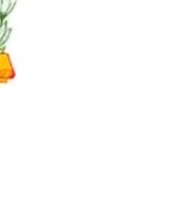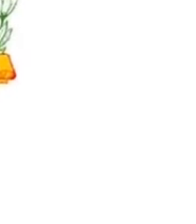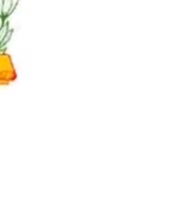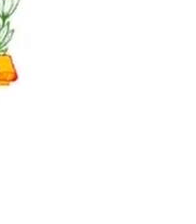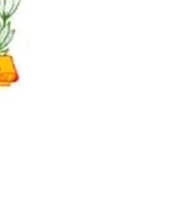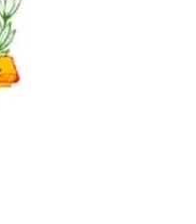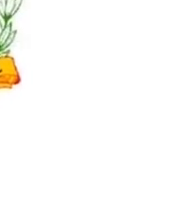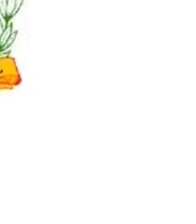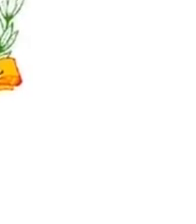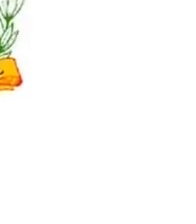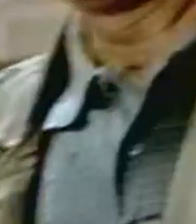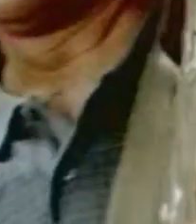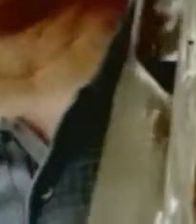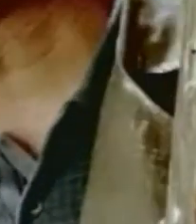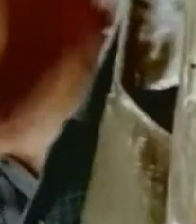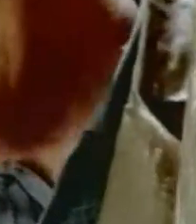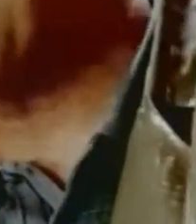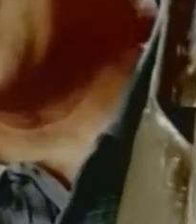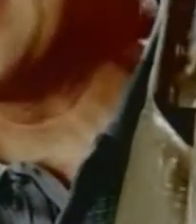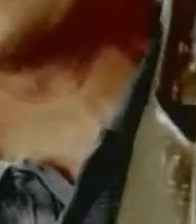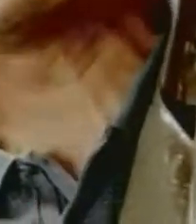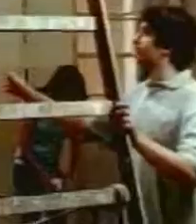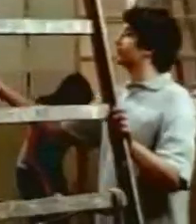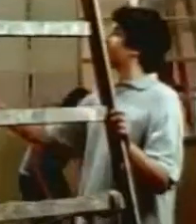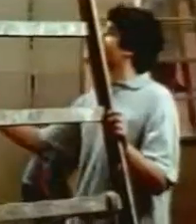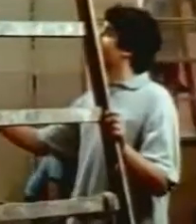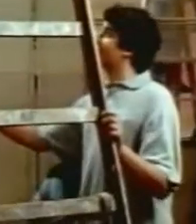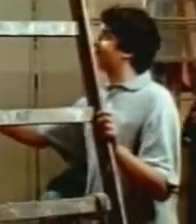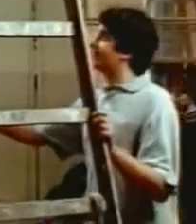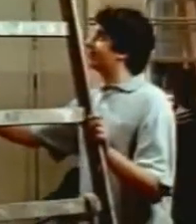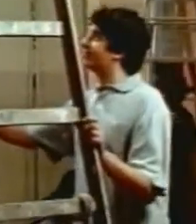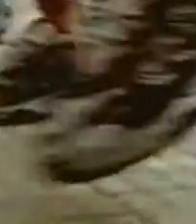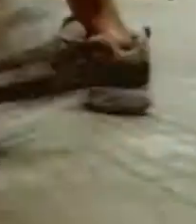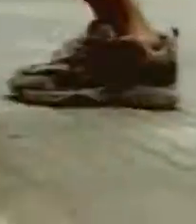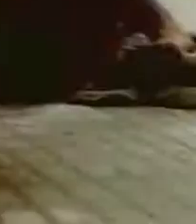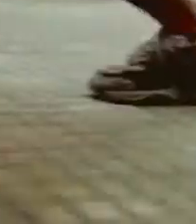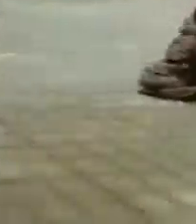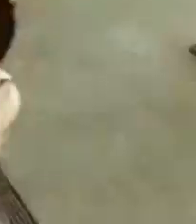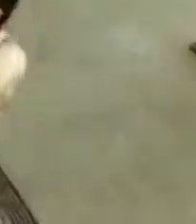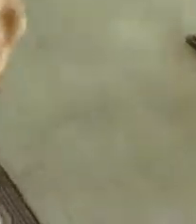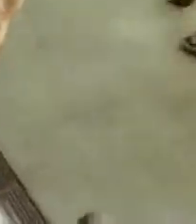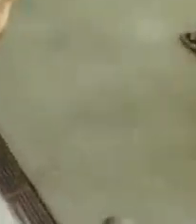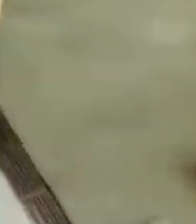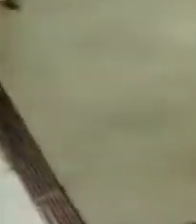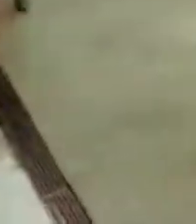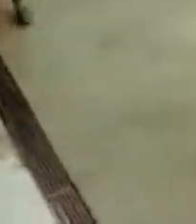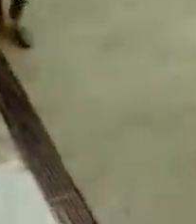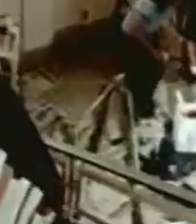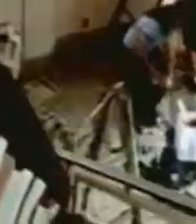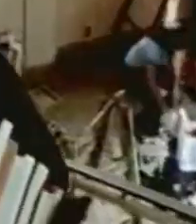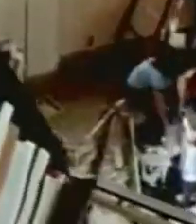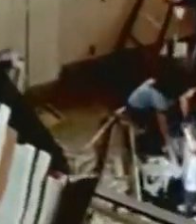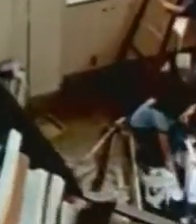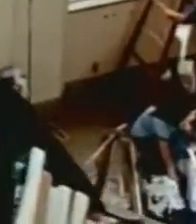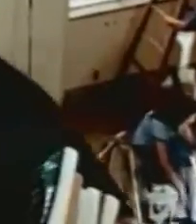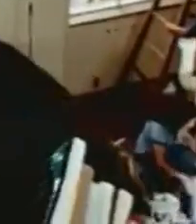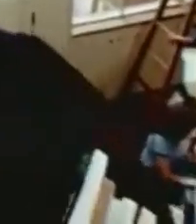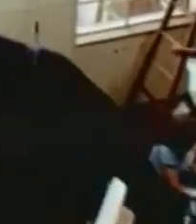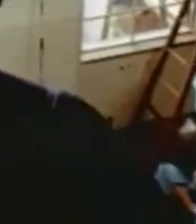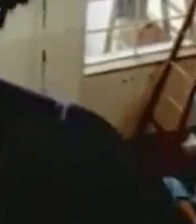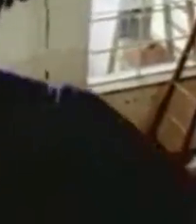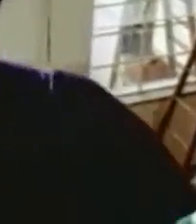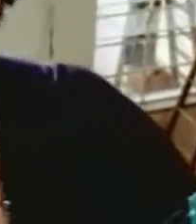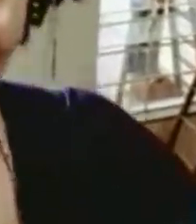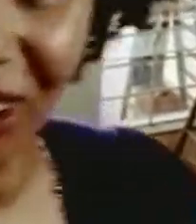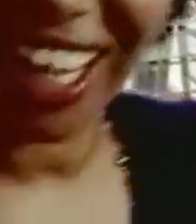de Vereadores de Pelotas. Escola de qualidade é trabalho em equipe. O governo federal faz sua parte, enviando